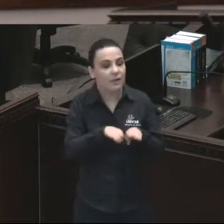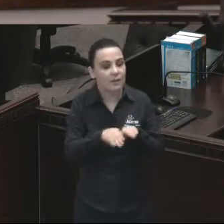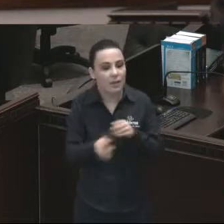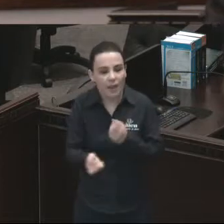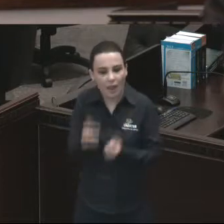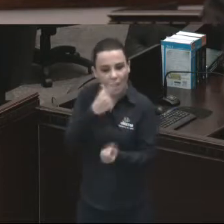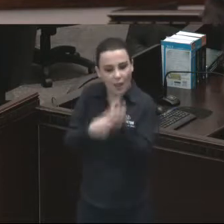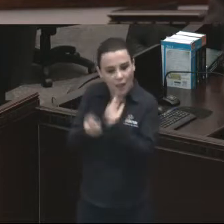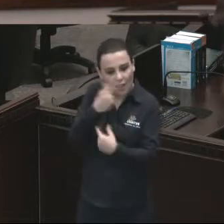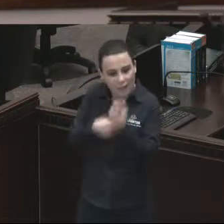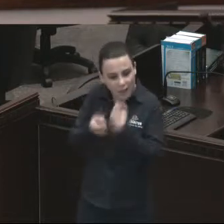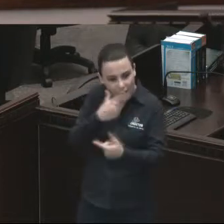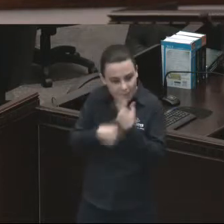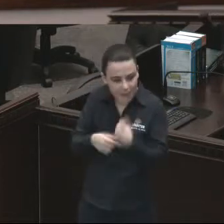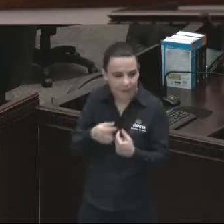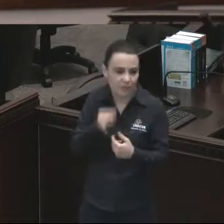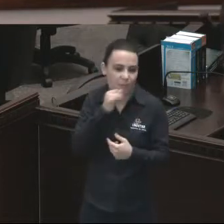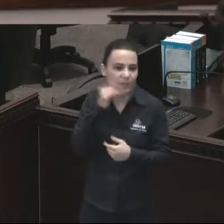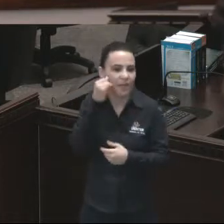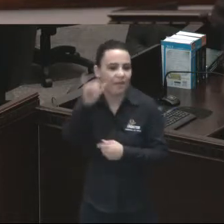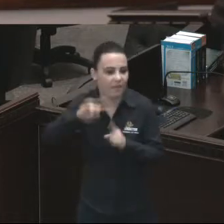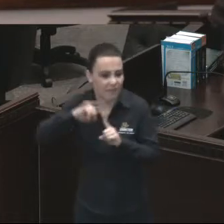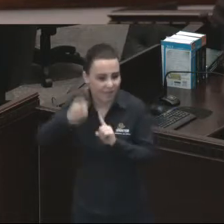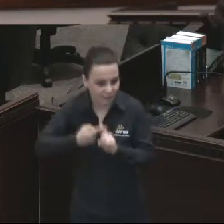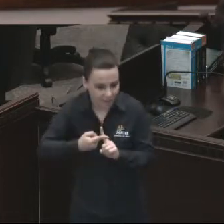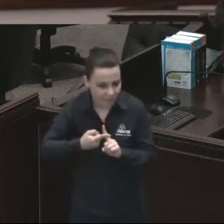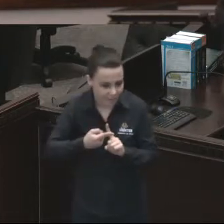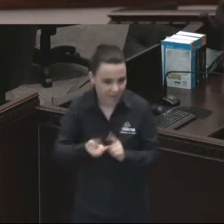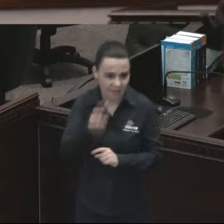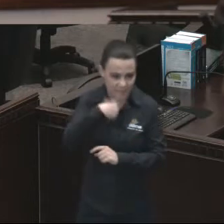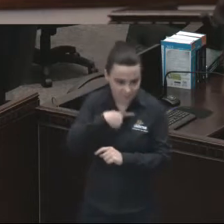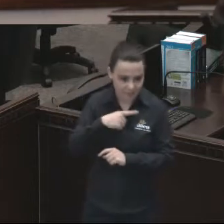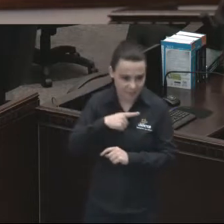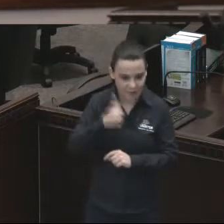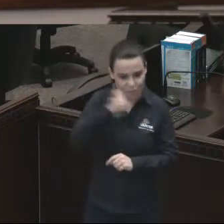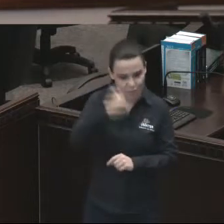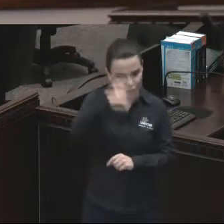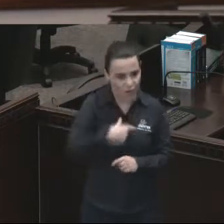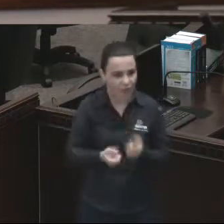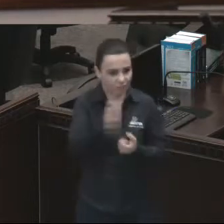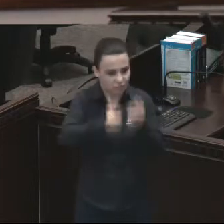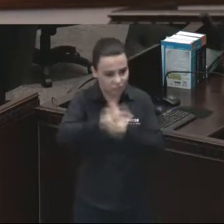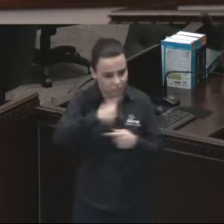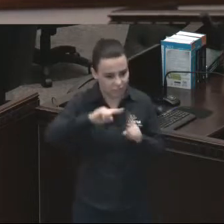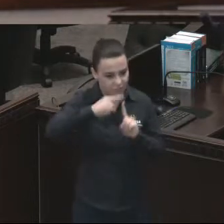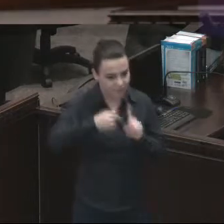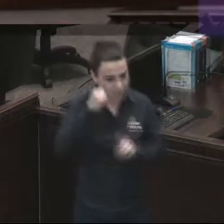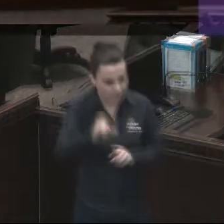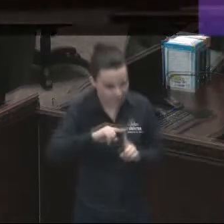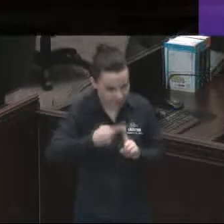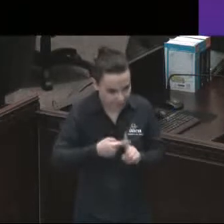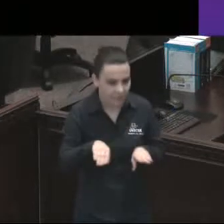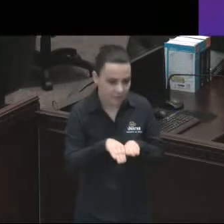Os hormônios sexuais aparecem no meio ambiente por causa dos anticoncepcionais que são utilizados, né? E aí